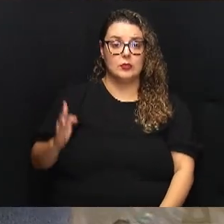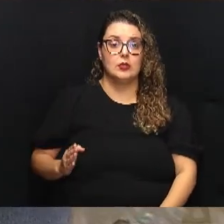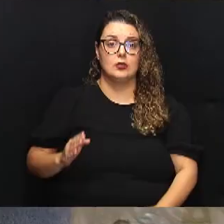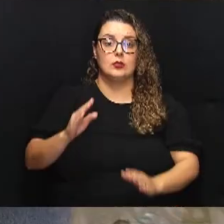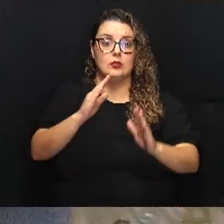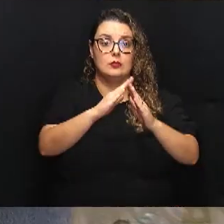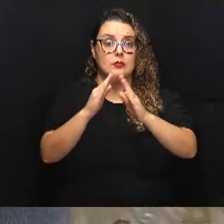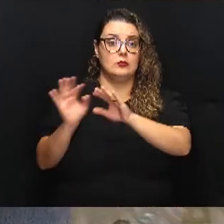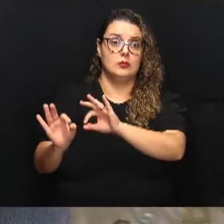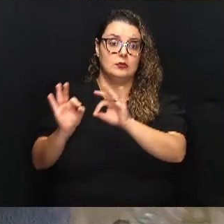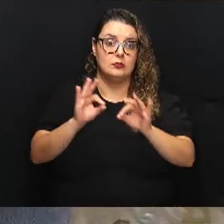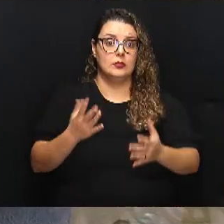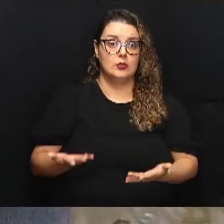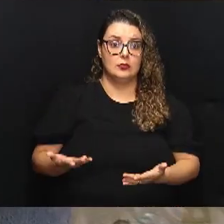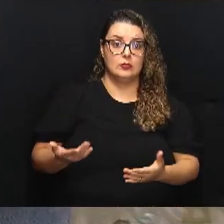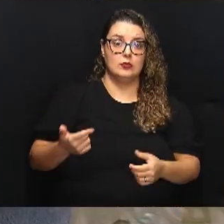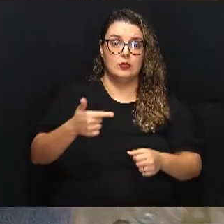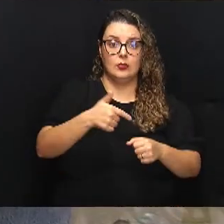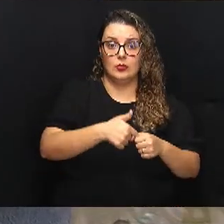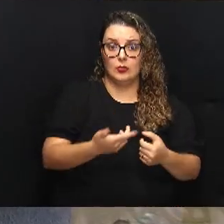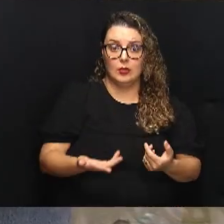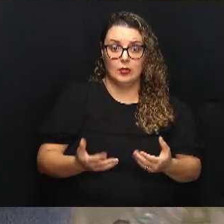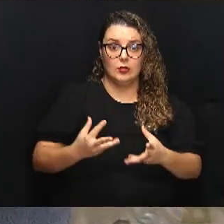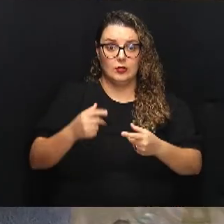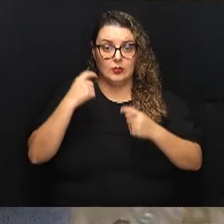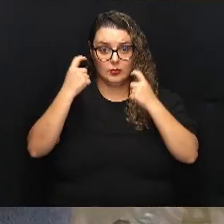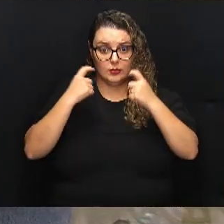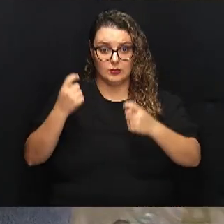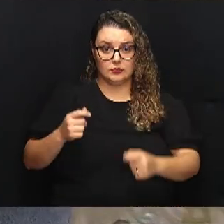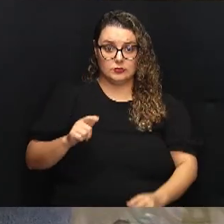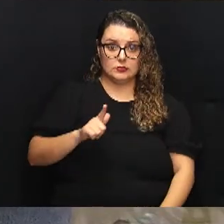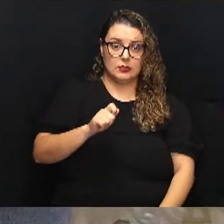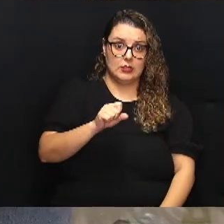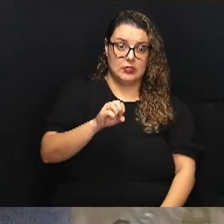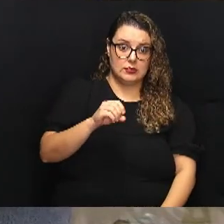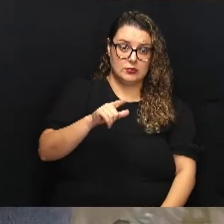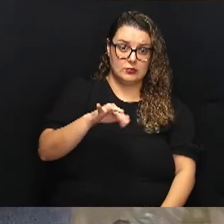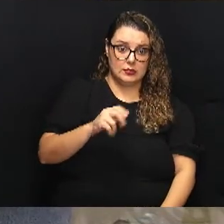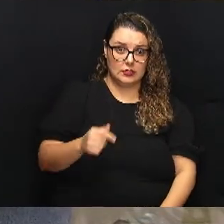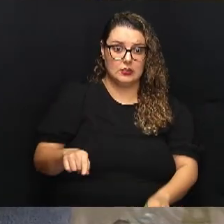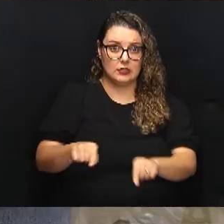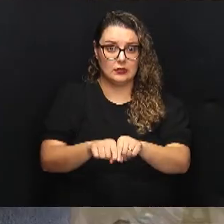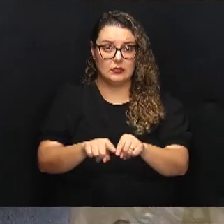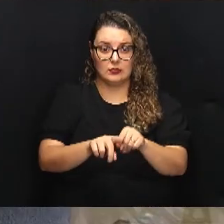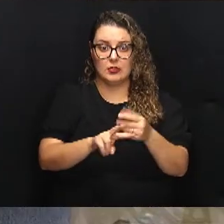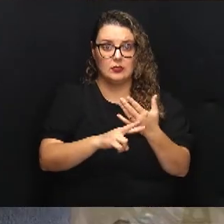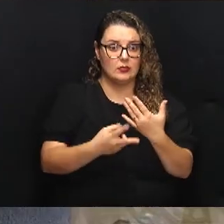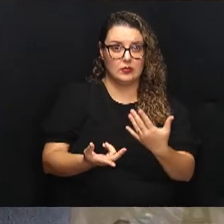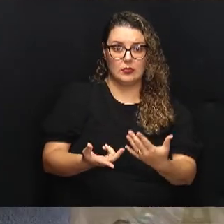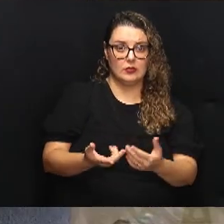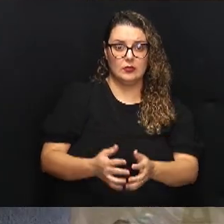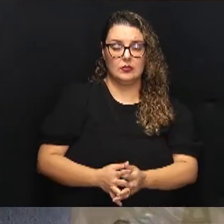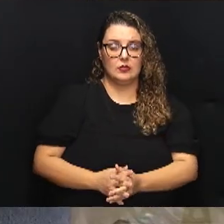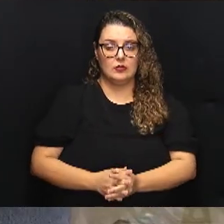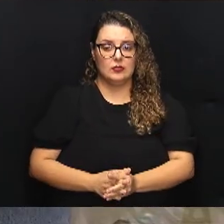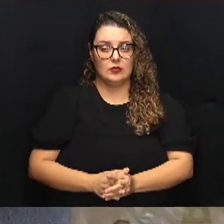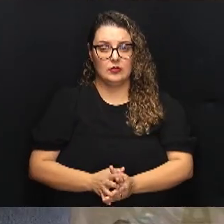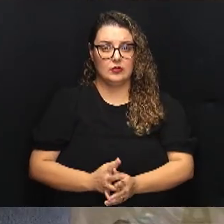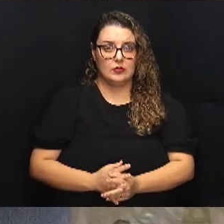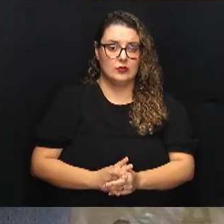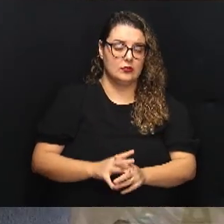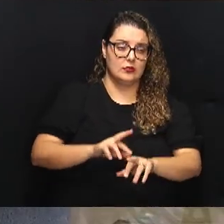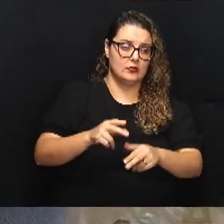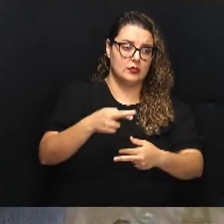assistindo, os combustíveis que todo mundo fica preocupado, a questão da gasolina, também ela vai ser impactada o preço devido a toda essa questão ou